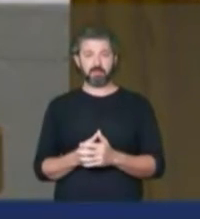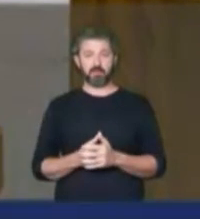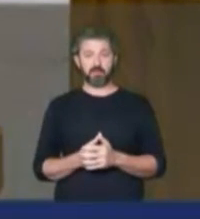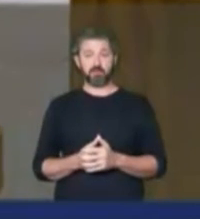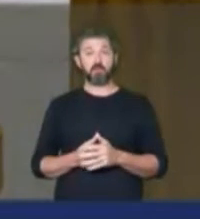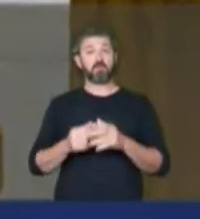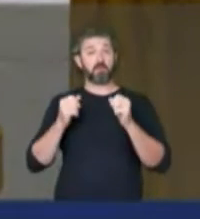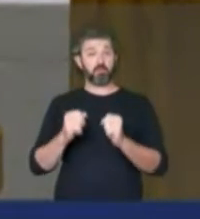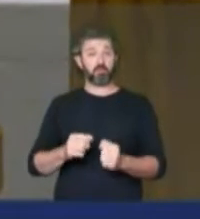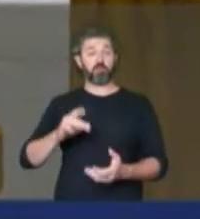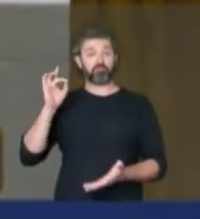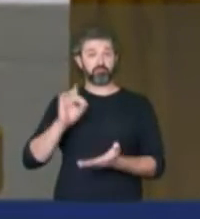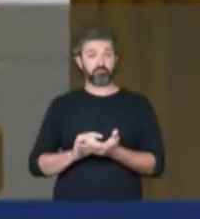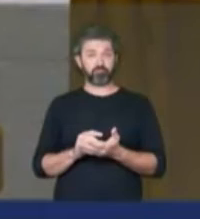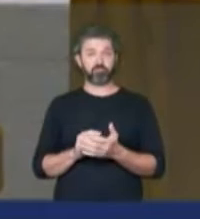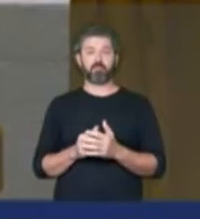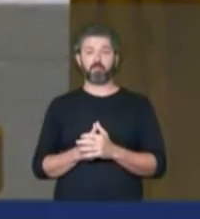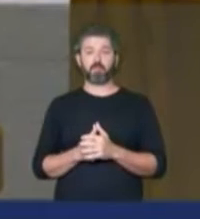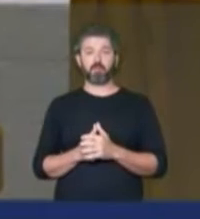possam, de fato,